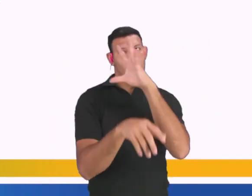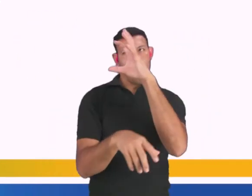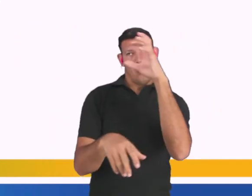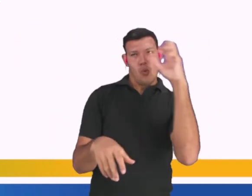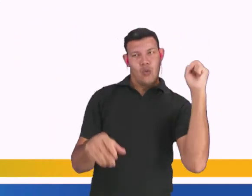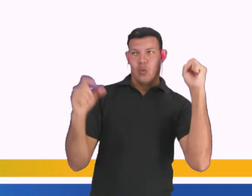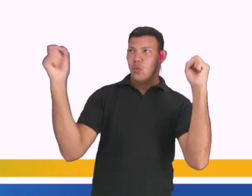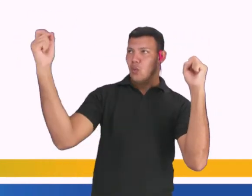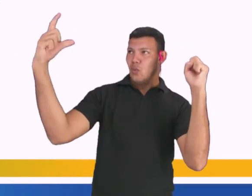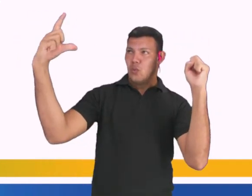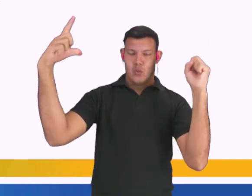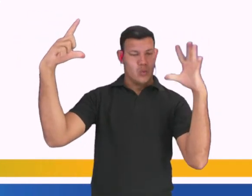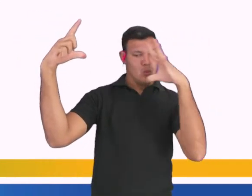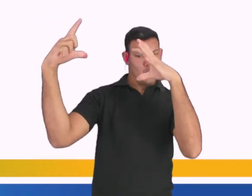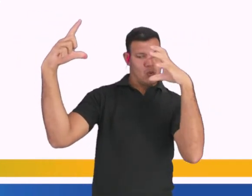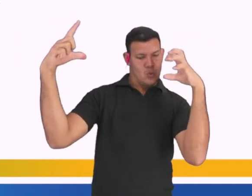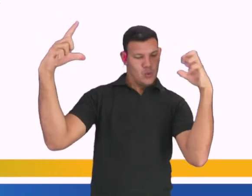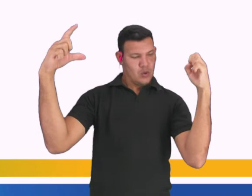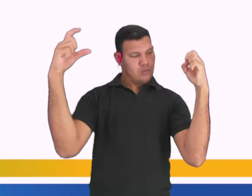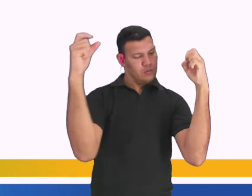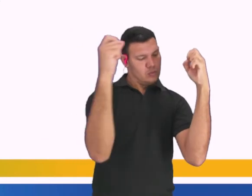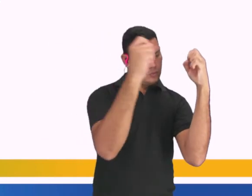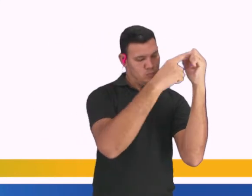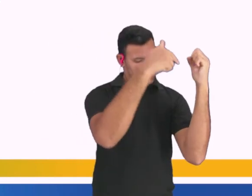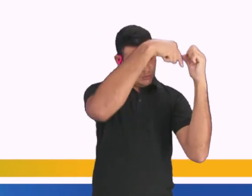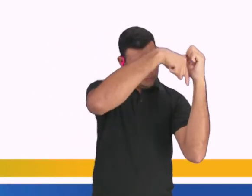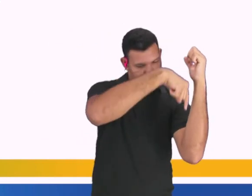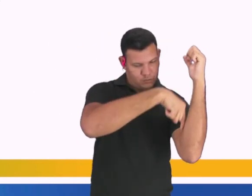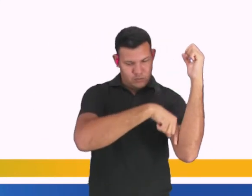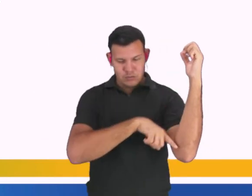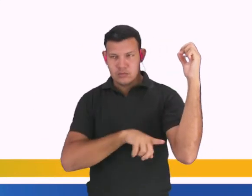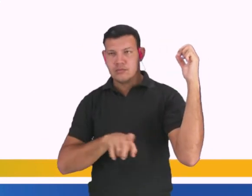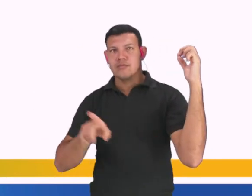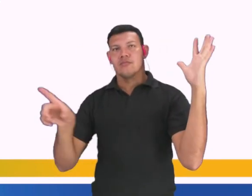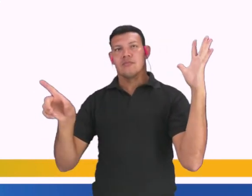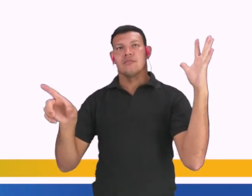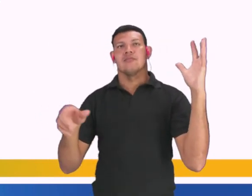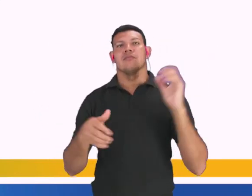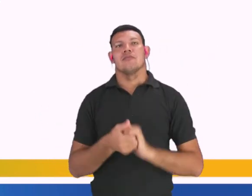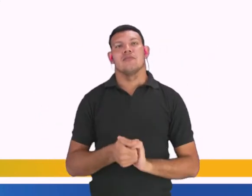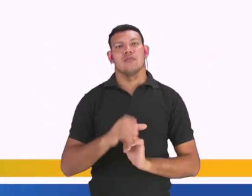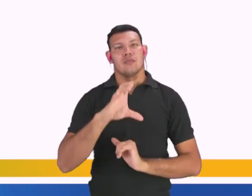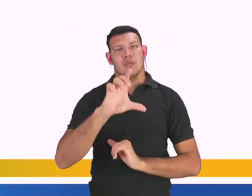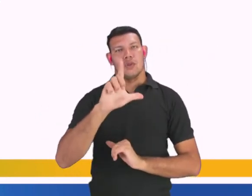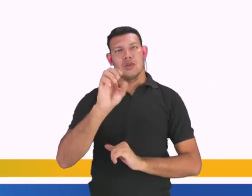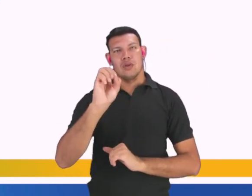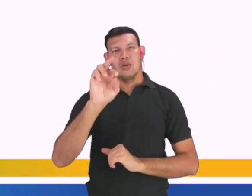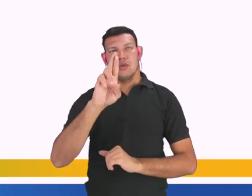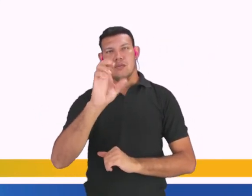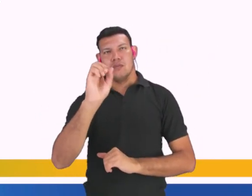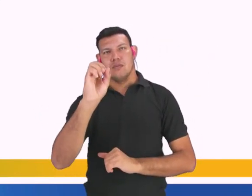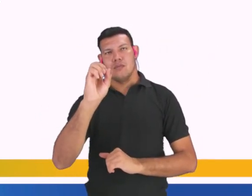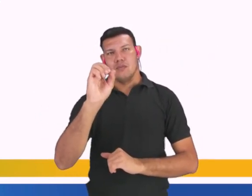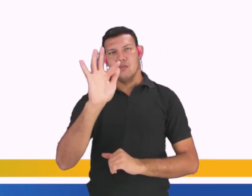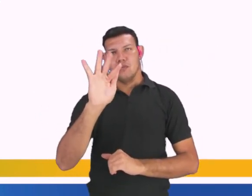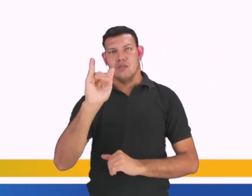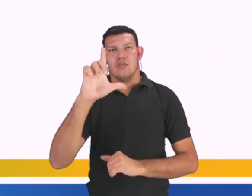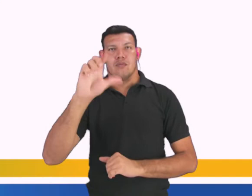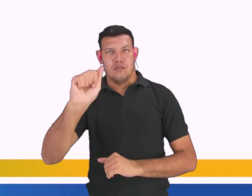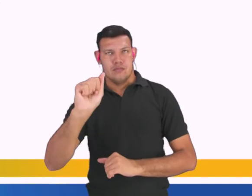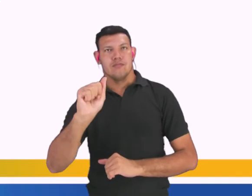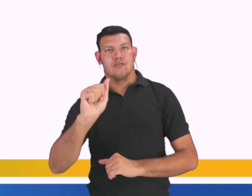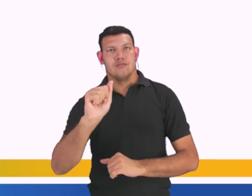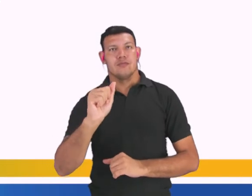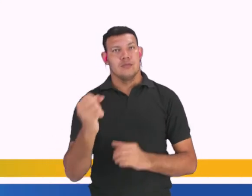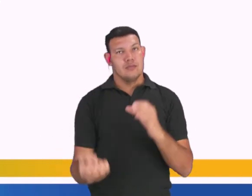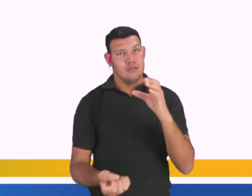um processo, a reação da fotossíntese, né? A luz, a clorofila, a formação de